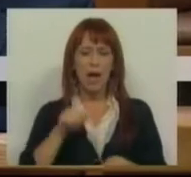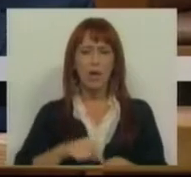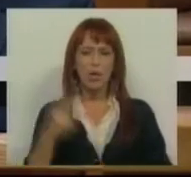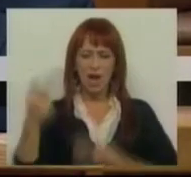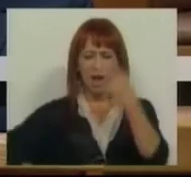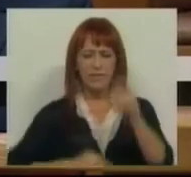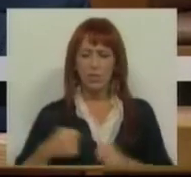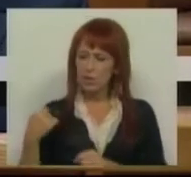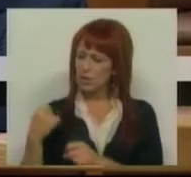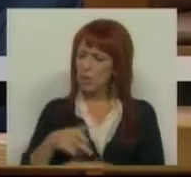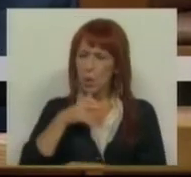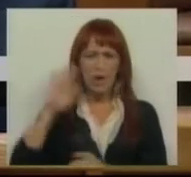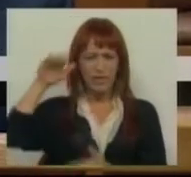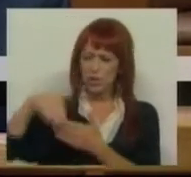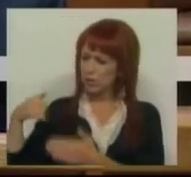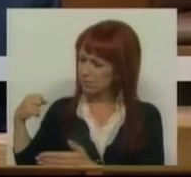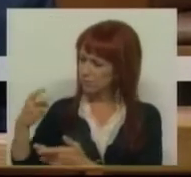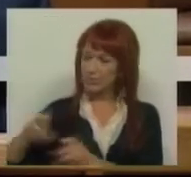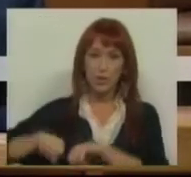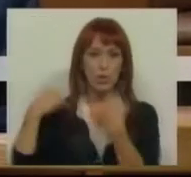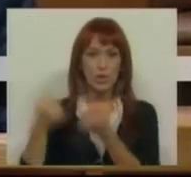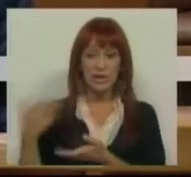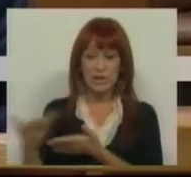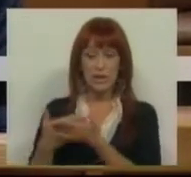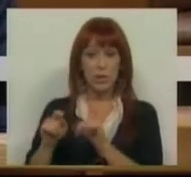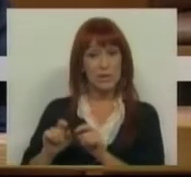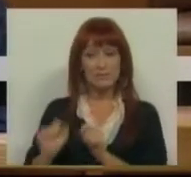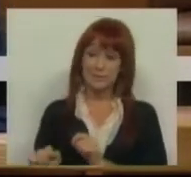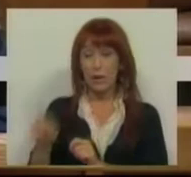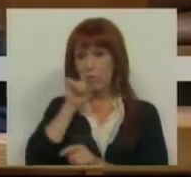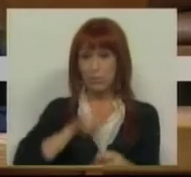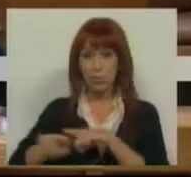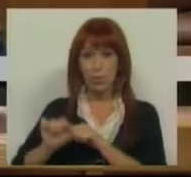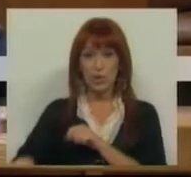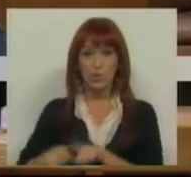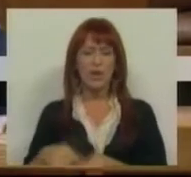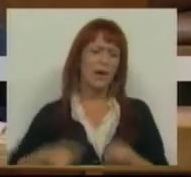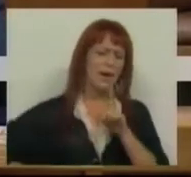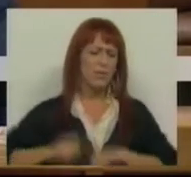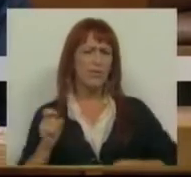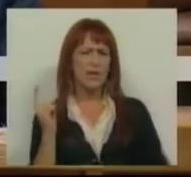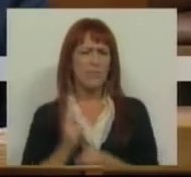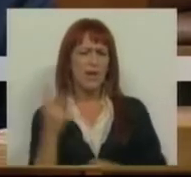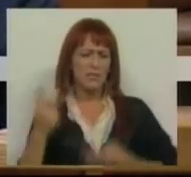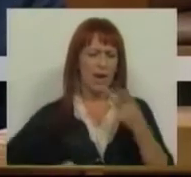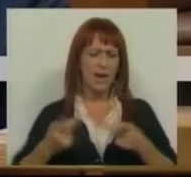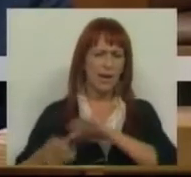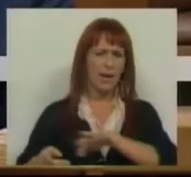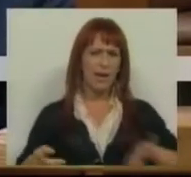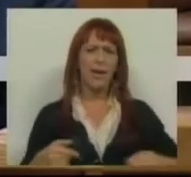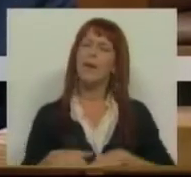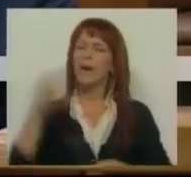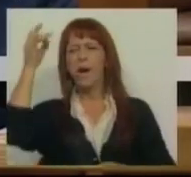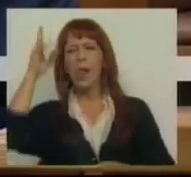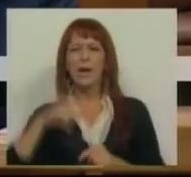de avaliar o desastroso resultado social e económico da sua política. Para fugir a essa mesma avaliação, fez